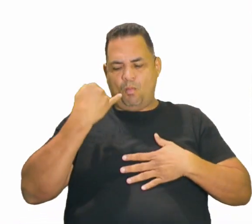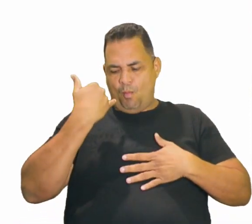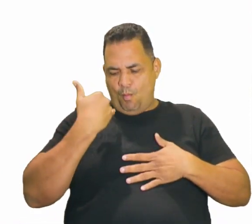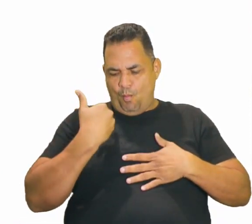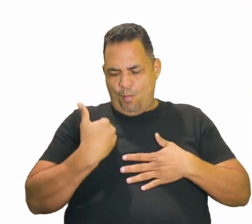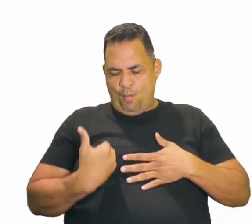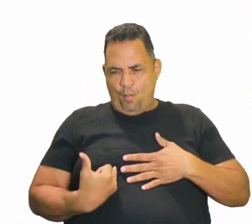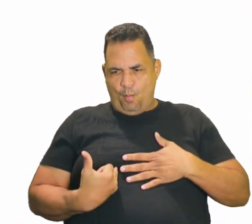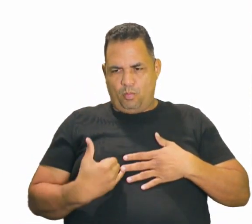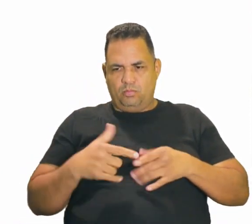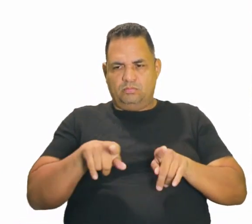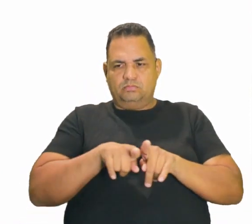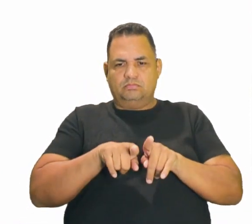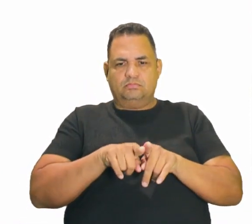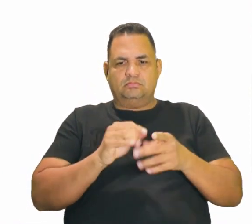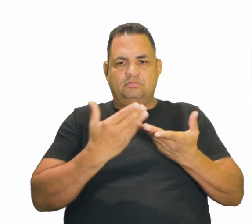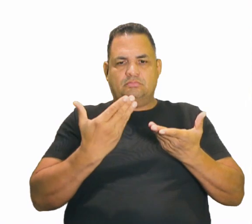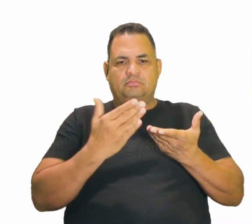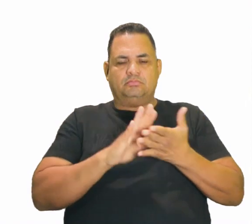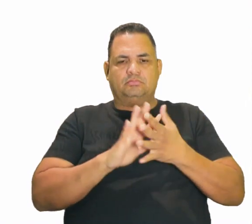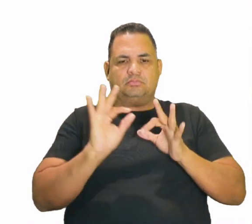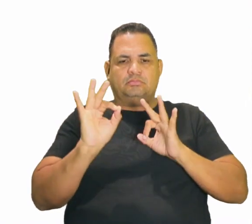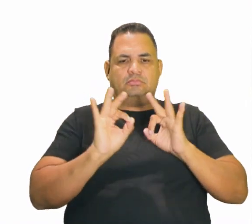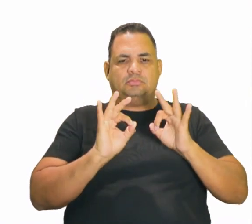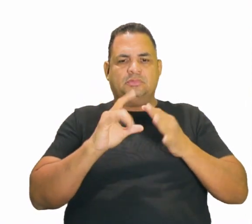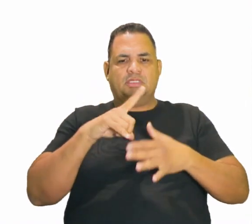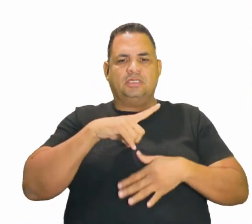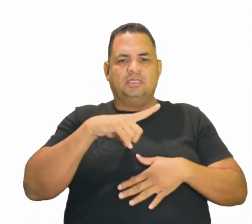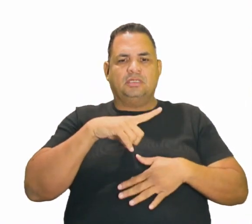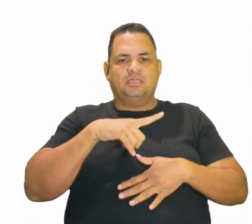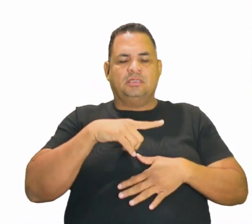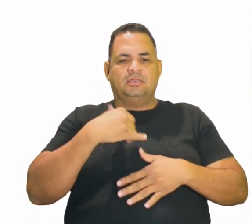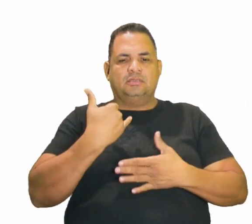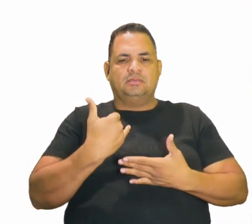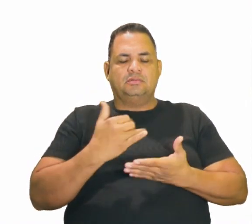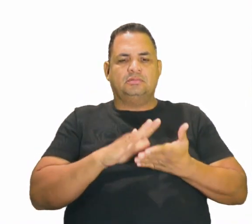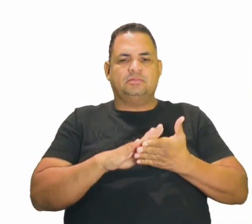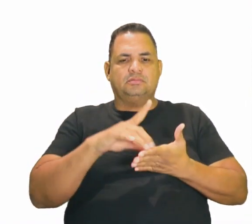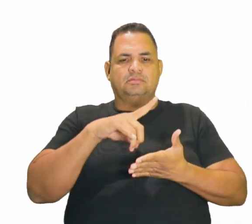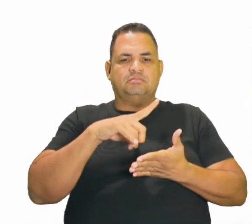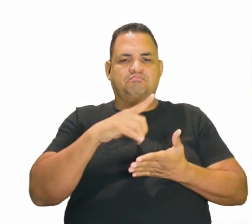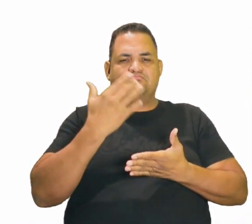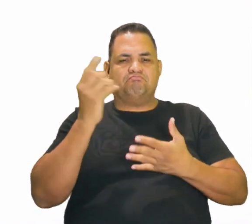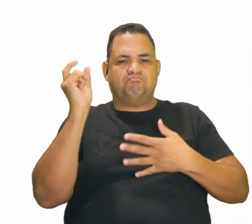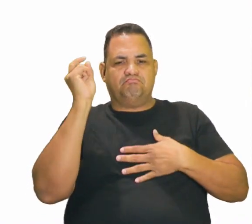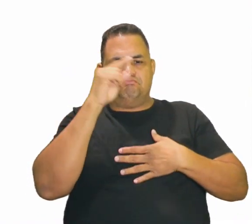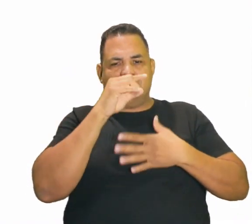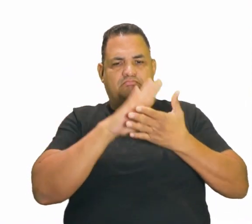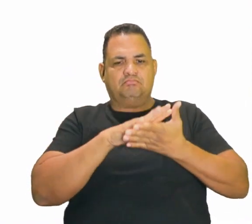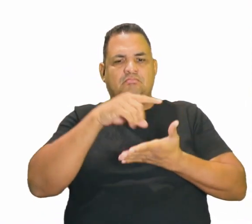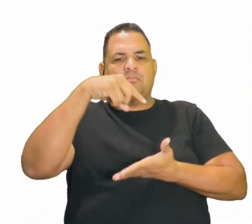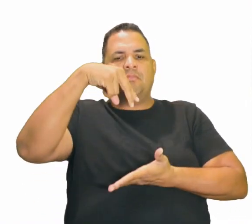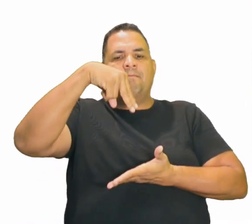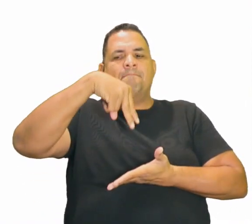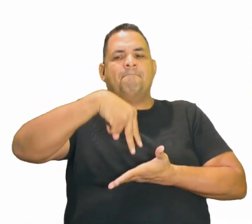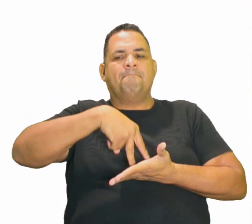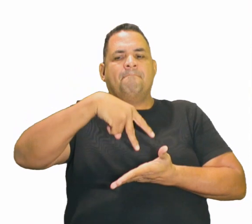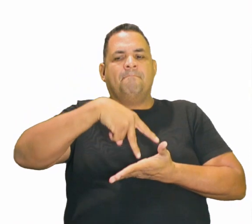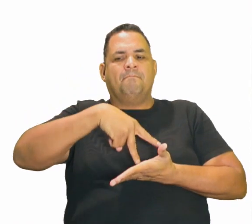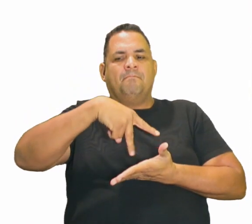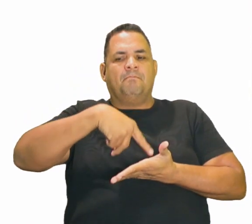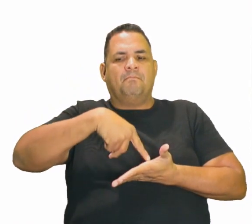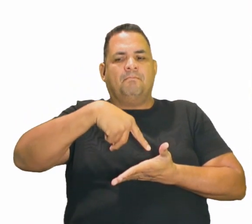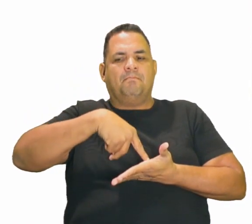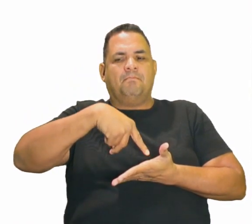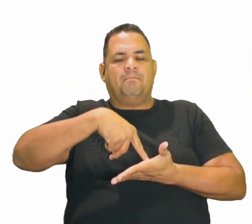elas precisam ter ali movimentos complexos como esse ficar em pé na ponta dos pés